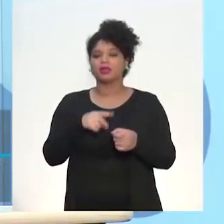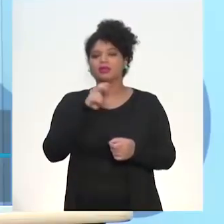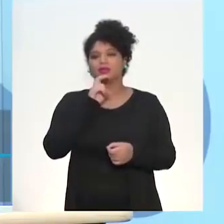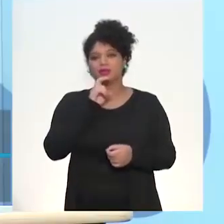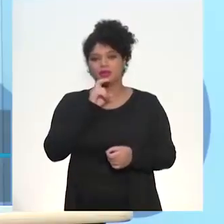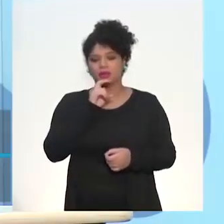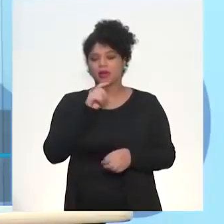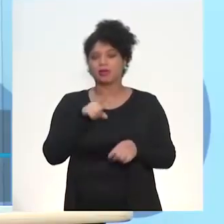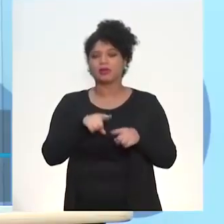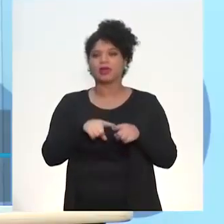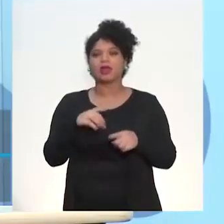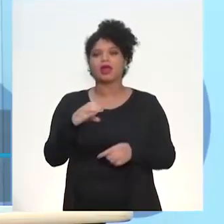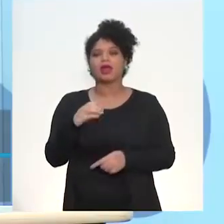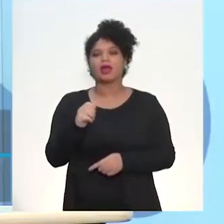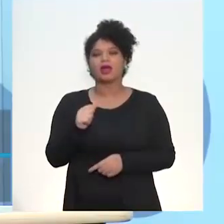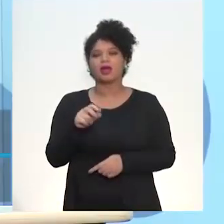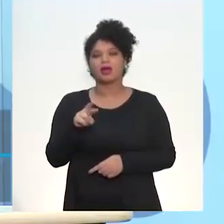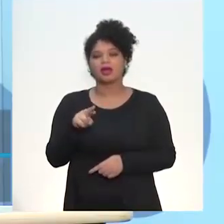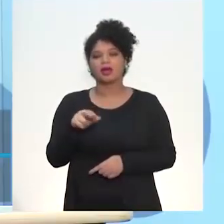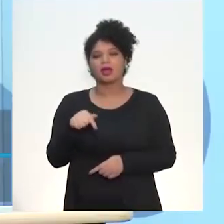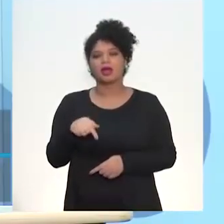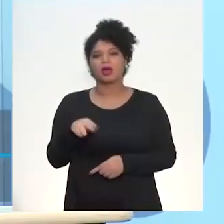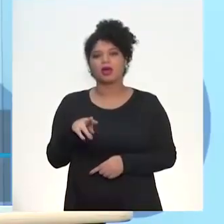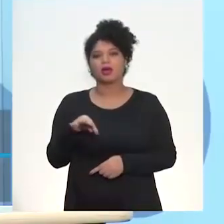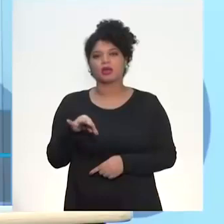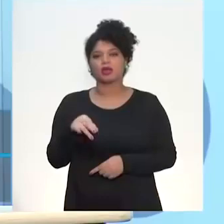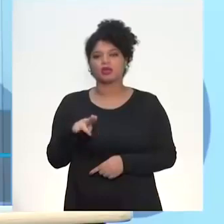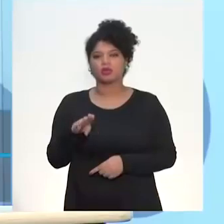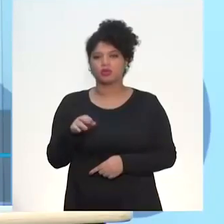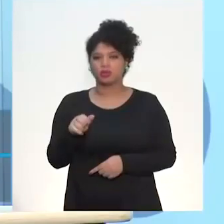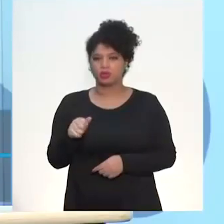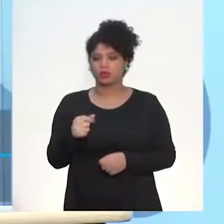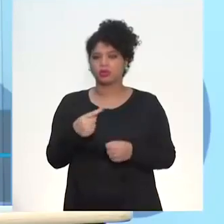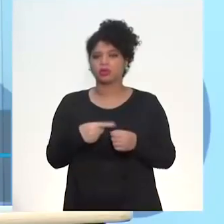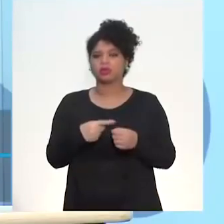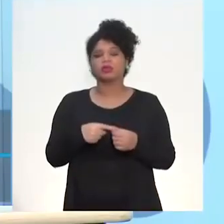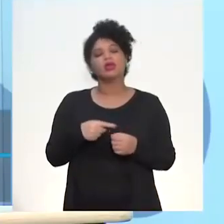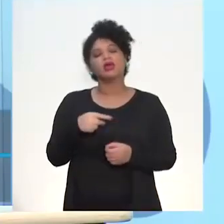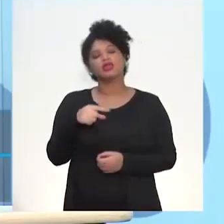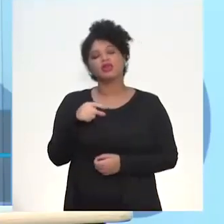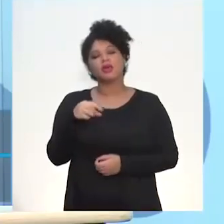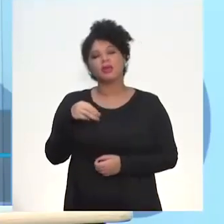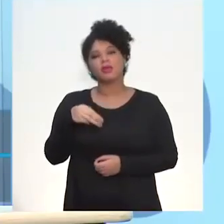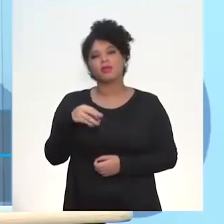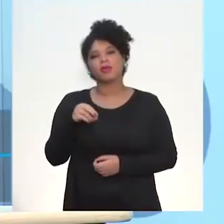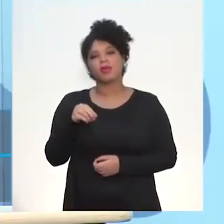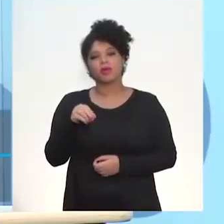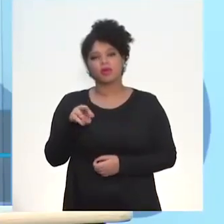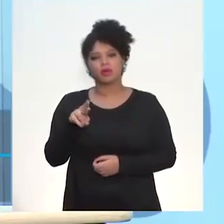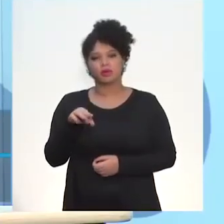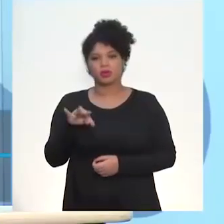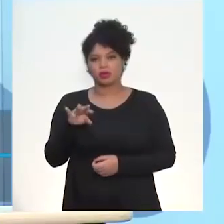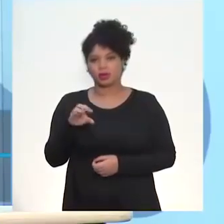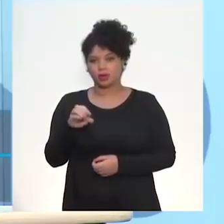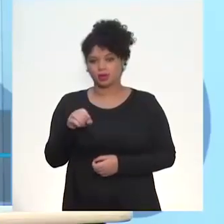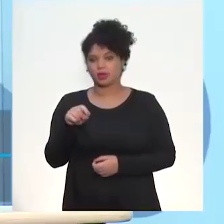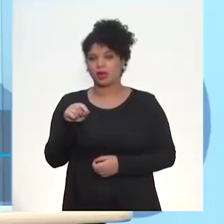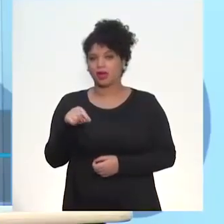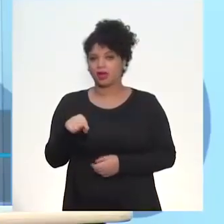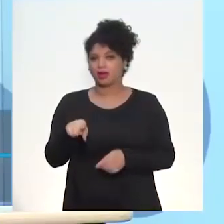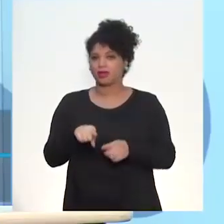Serra, Caraguatatuba, Itapetininga, Francisco Morato, Louveira, Presidente Prudente, aqui da